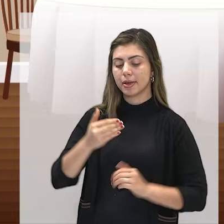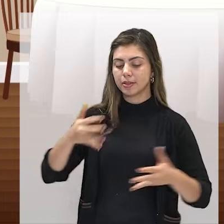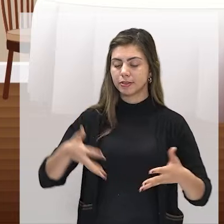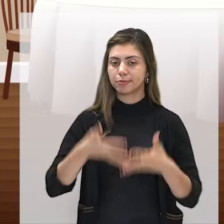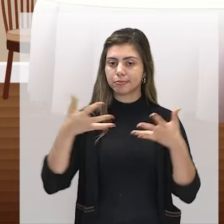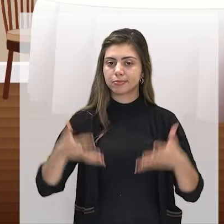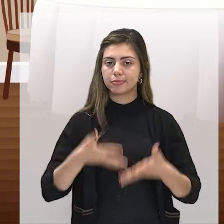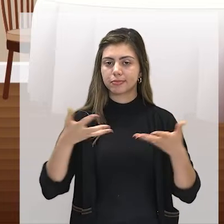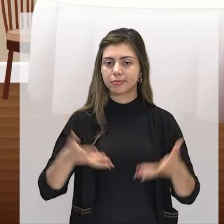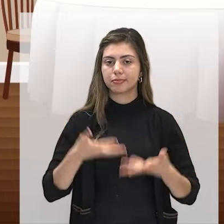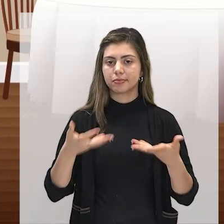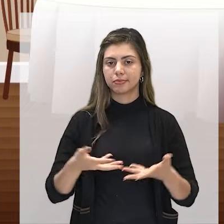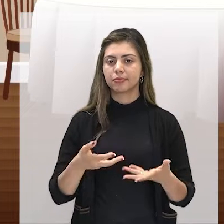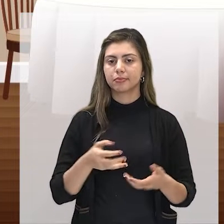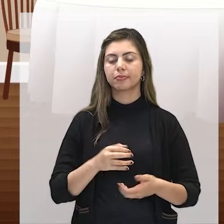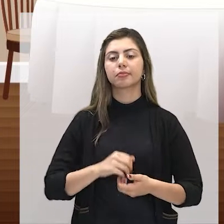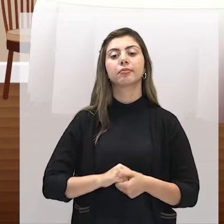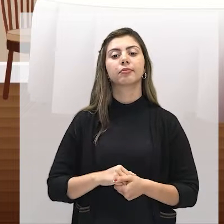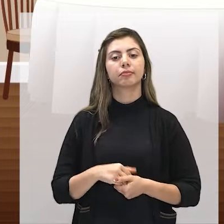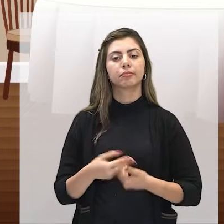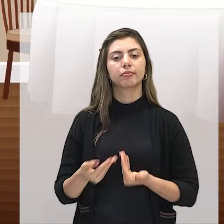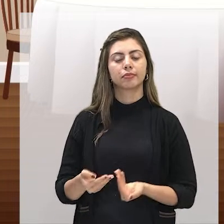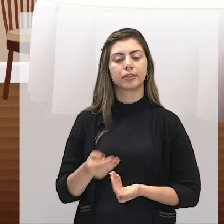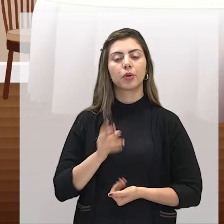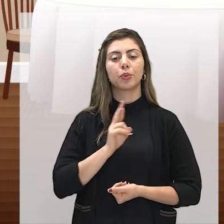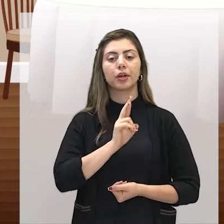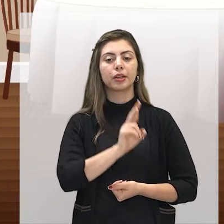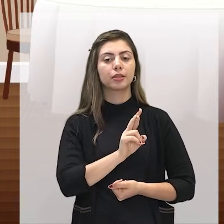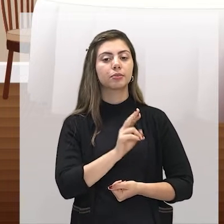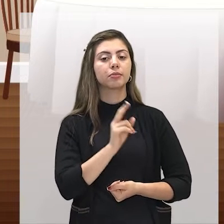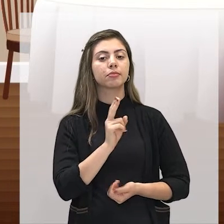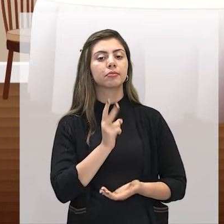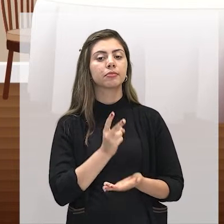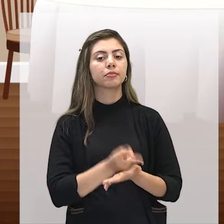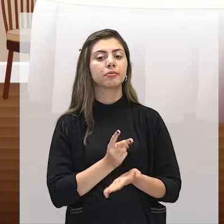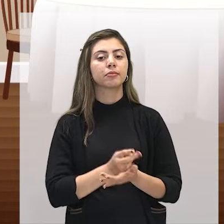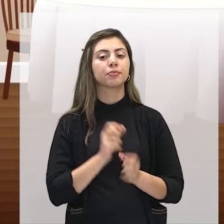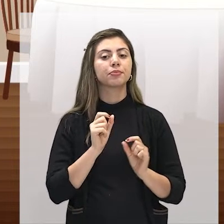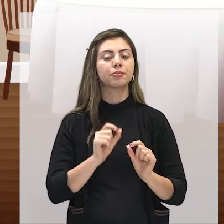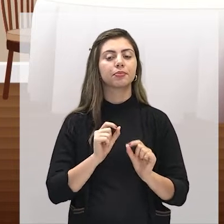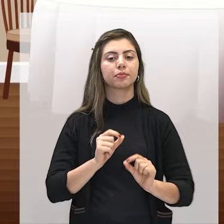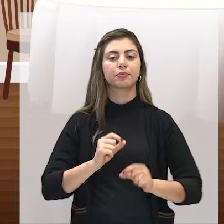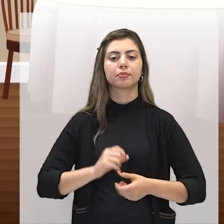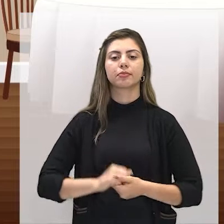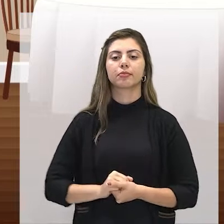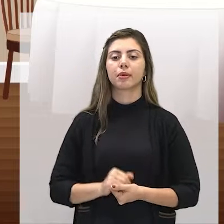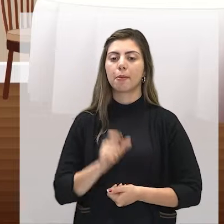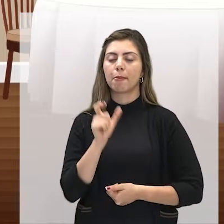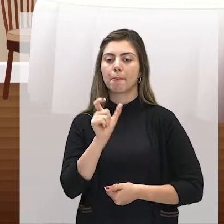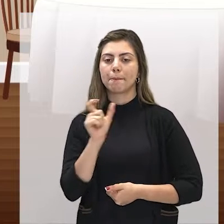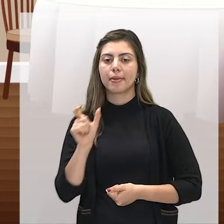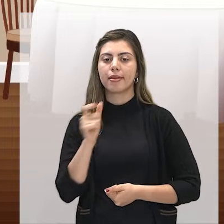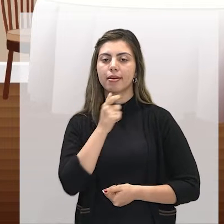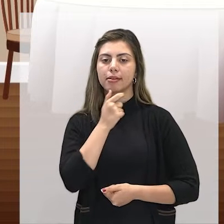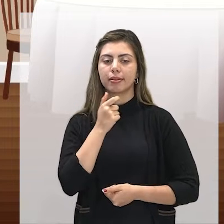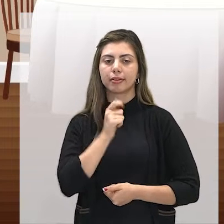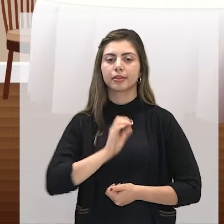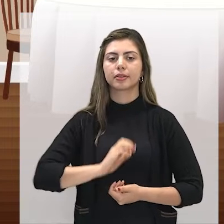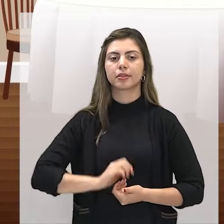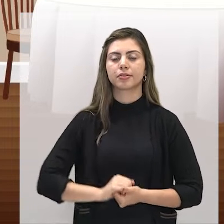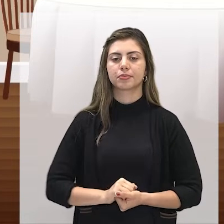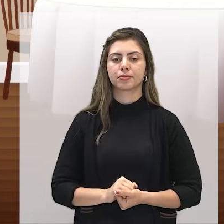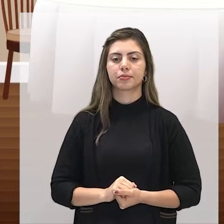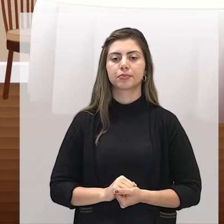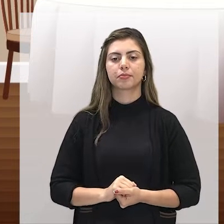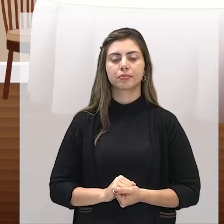salada. E aí, a resposta vai ser sempre sure. Of course, qualquer uma dessas pronúncias